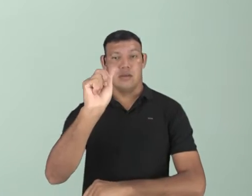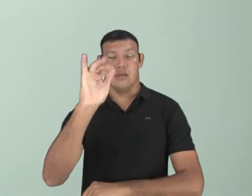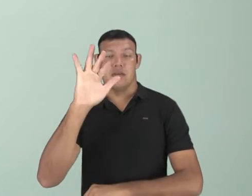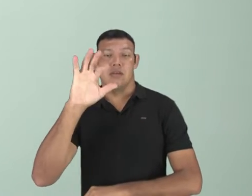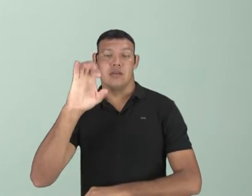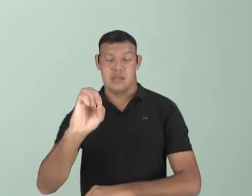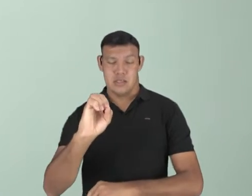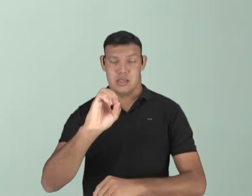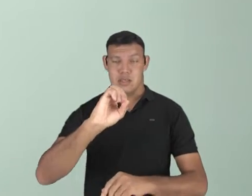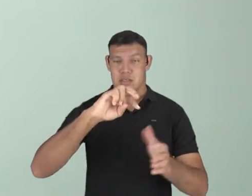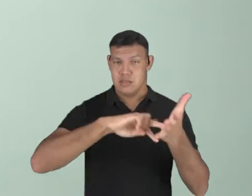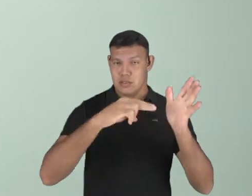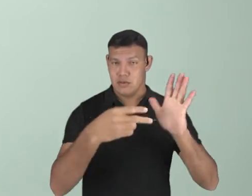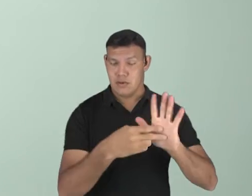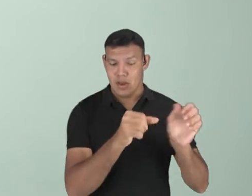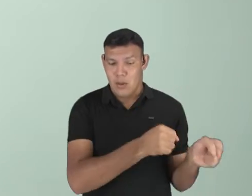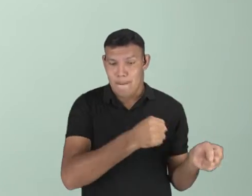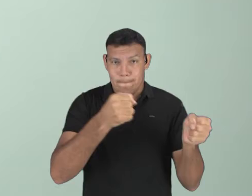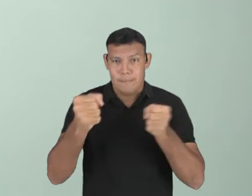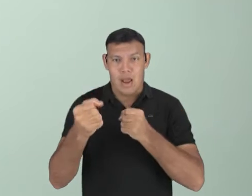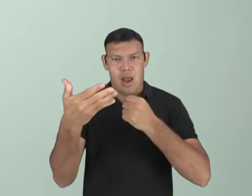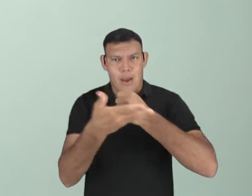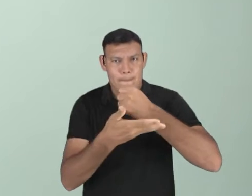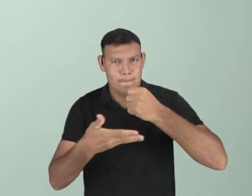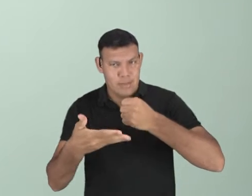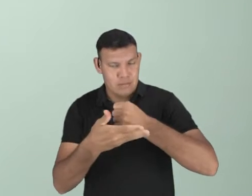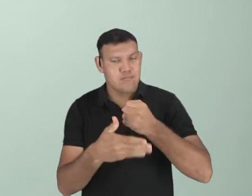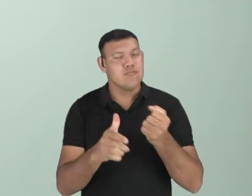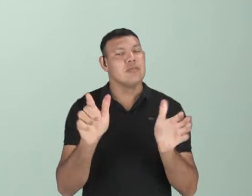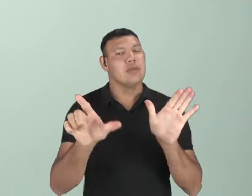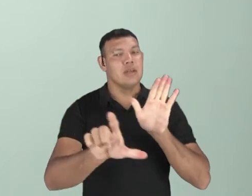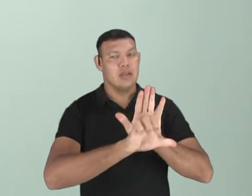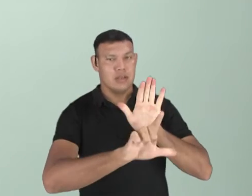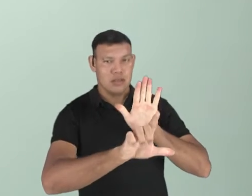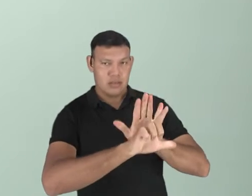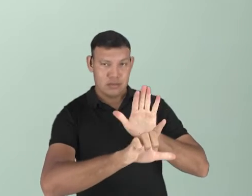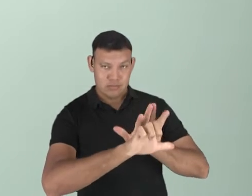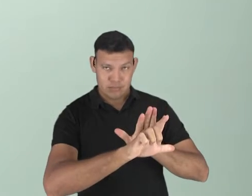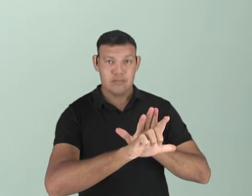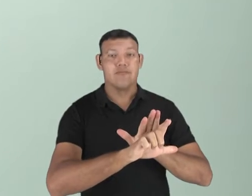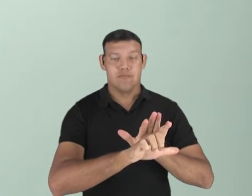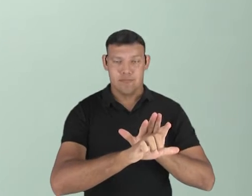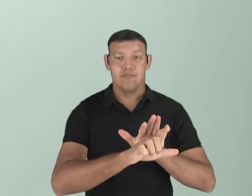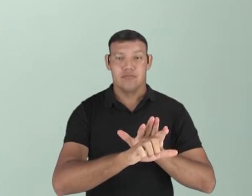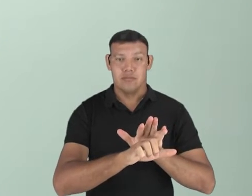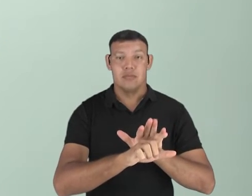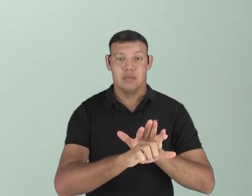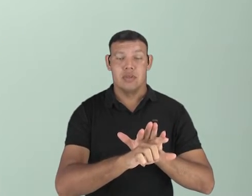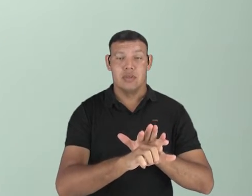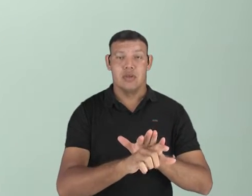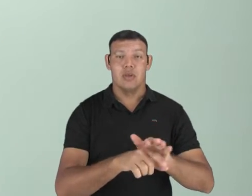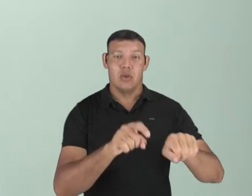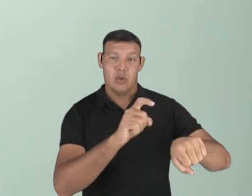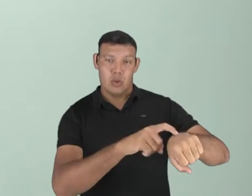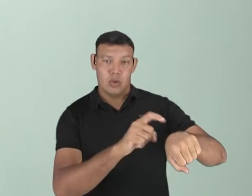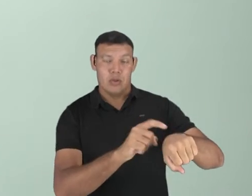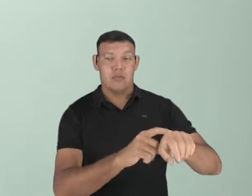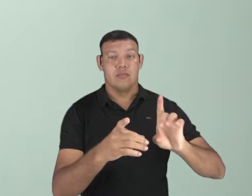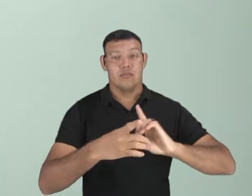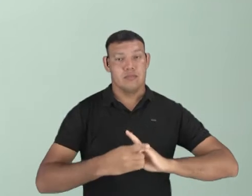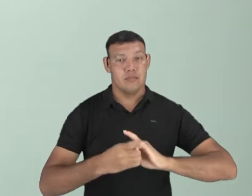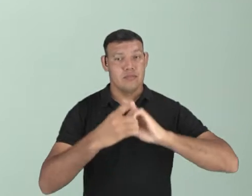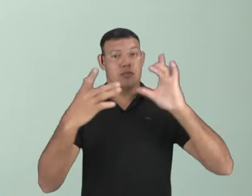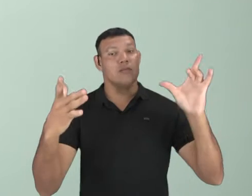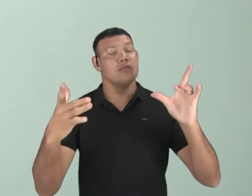significa poder. Então, a base da legitimidade do poder no regime democrático se dá justamente